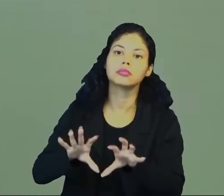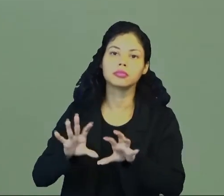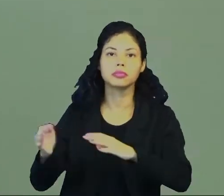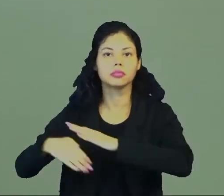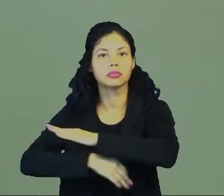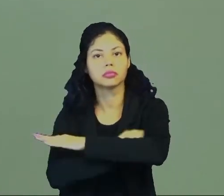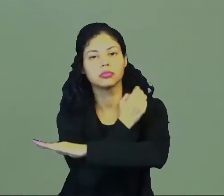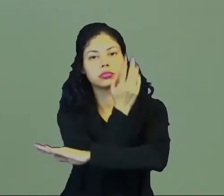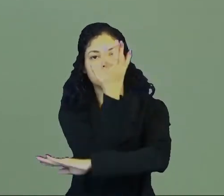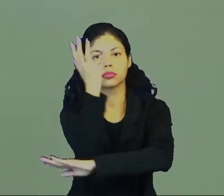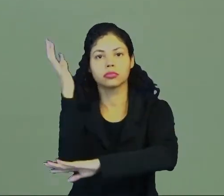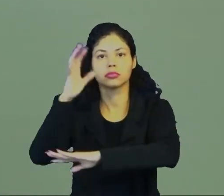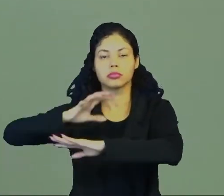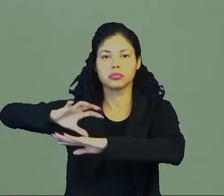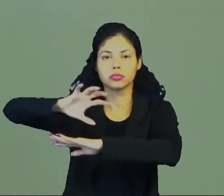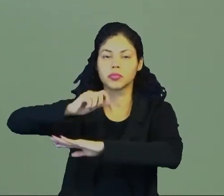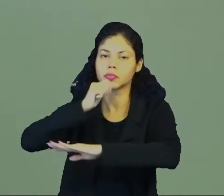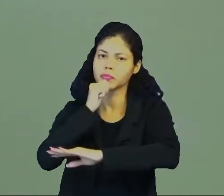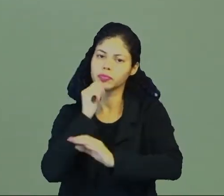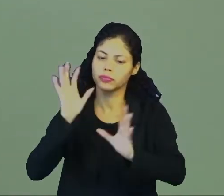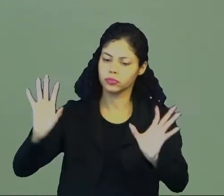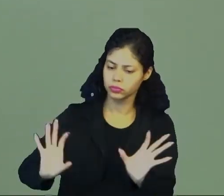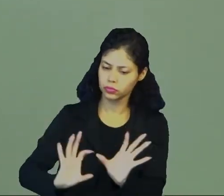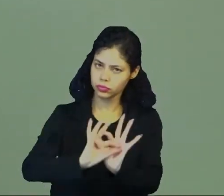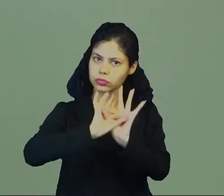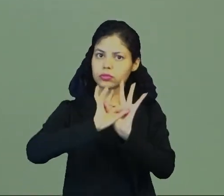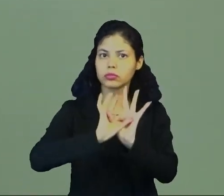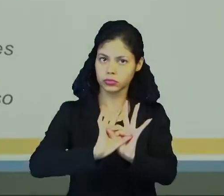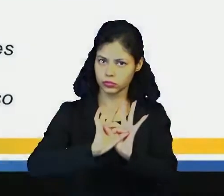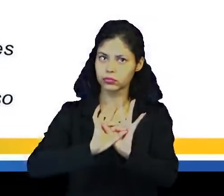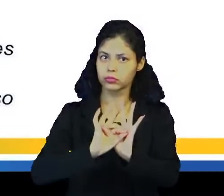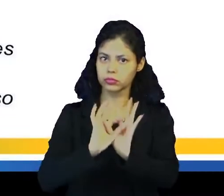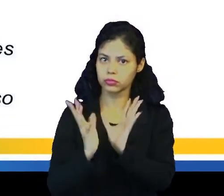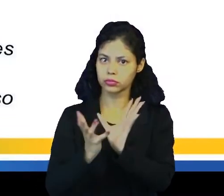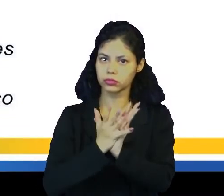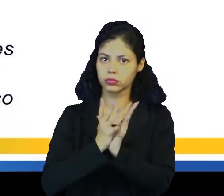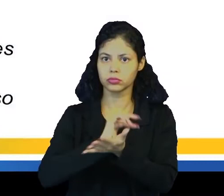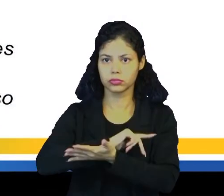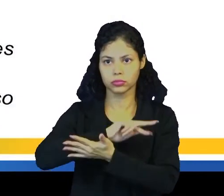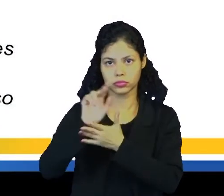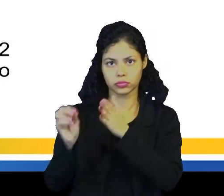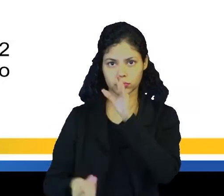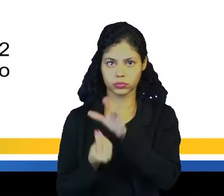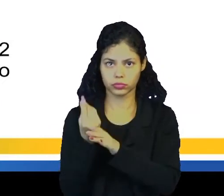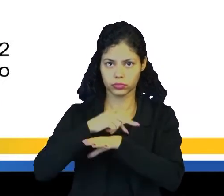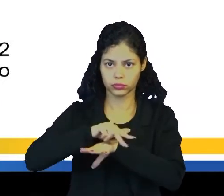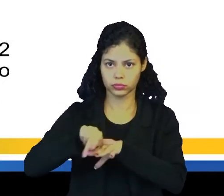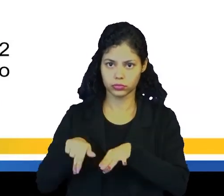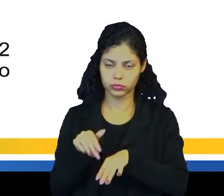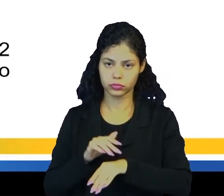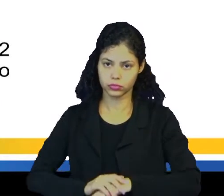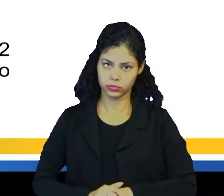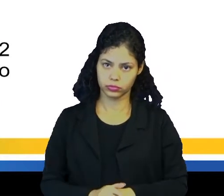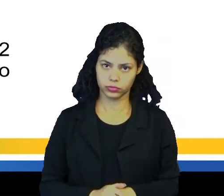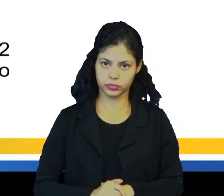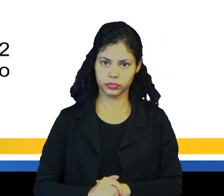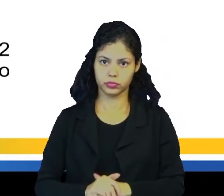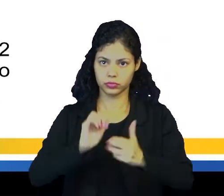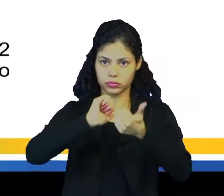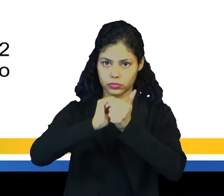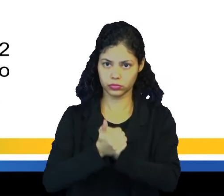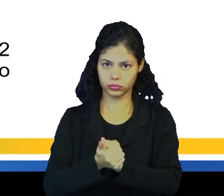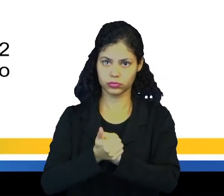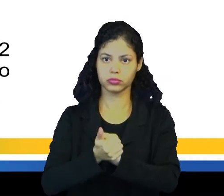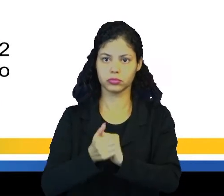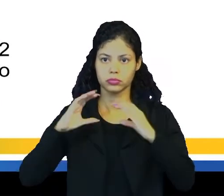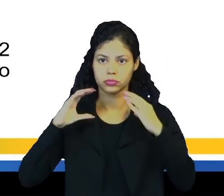ecossistema lá vai existir relações ecológicas, que isso vai compor essa biodiversidade. A adaptação